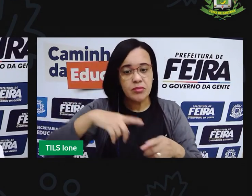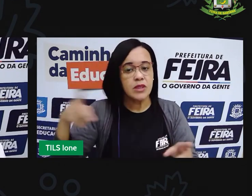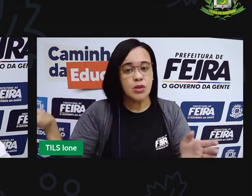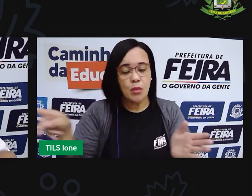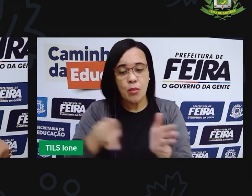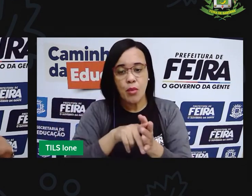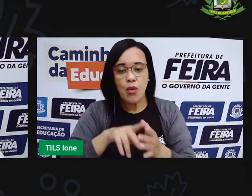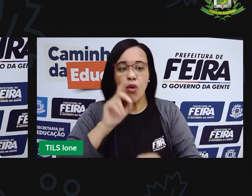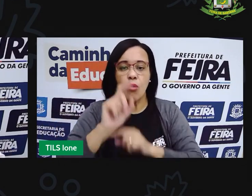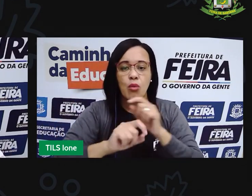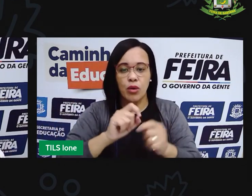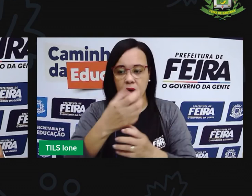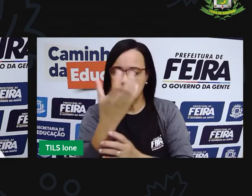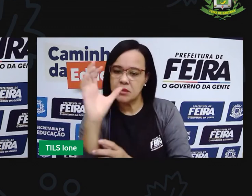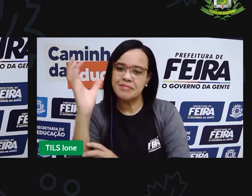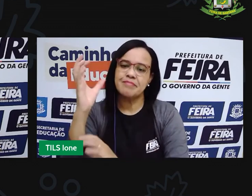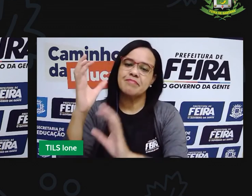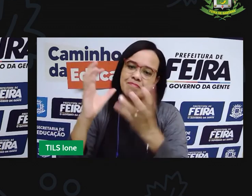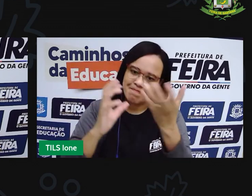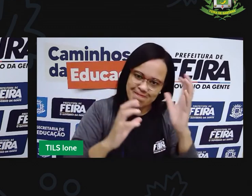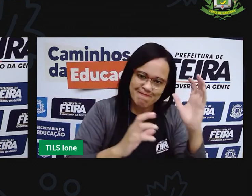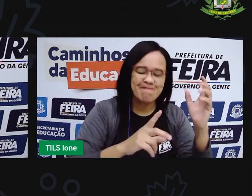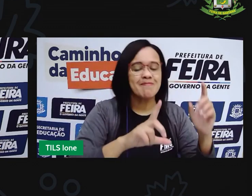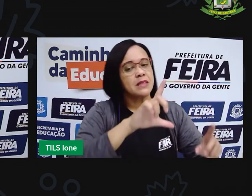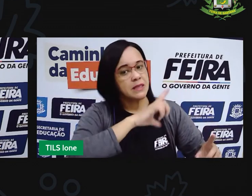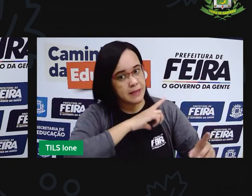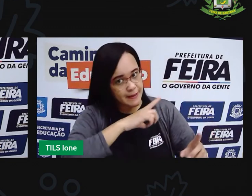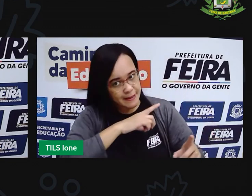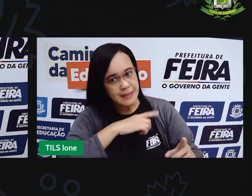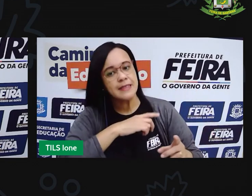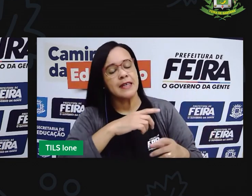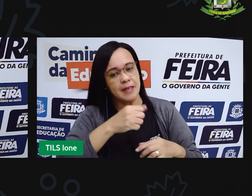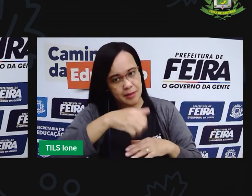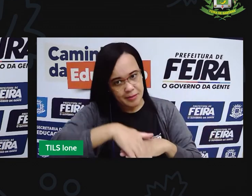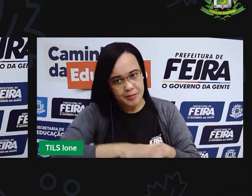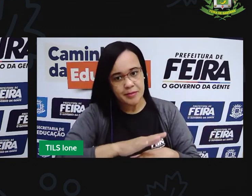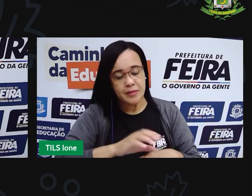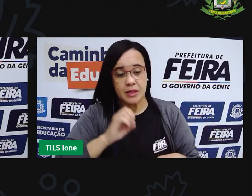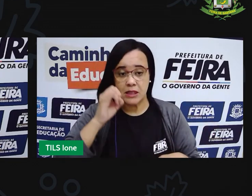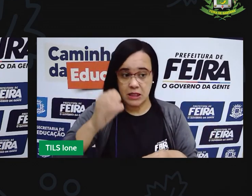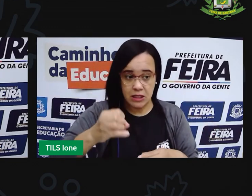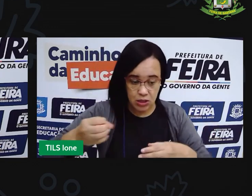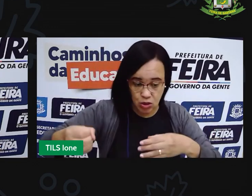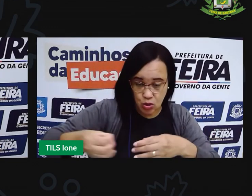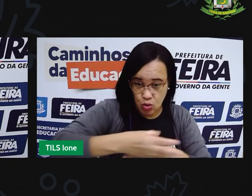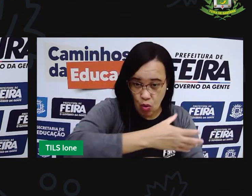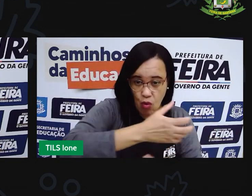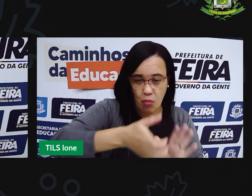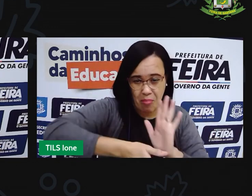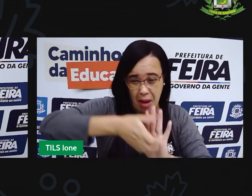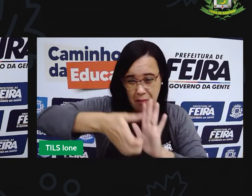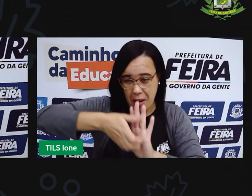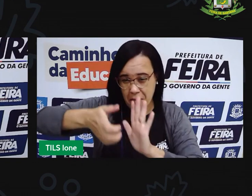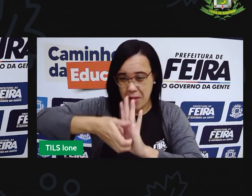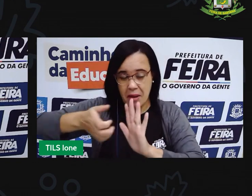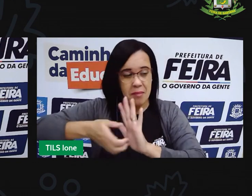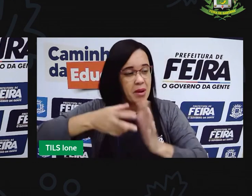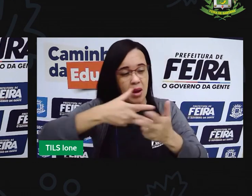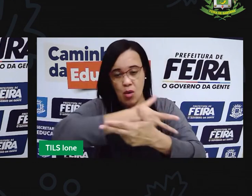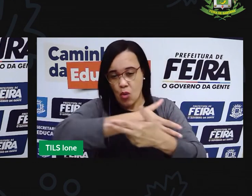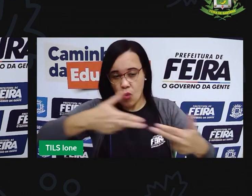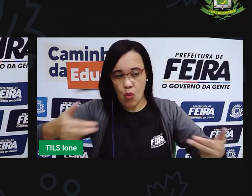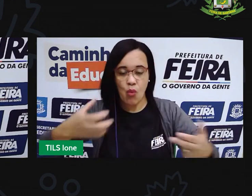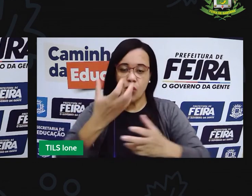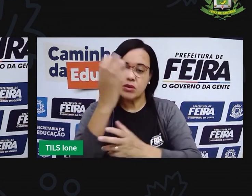naturais. Então, toda vez que você consome uma coisa nova, você está extraindo mais recursos da natureza. Então, você